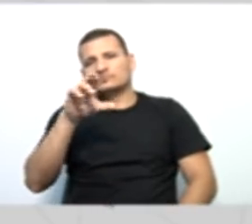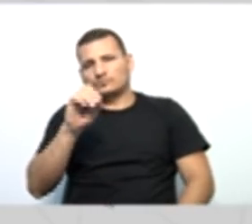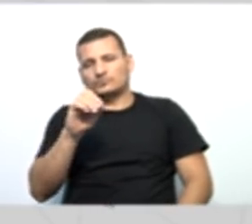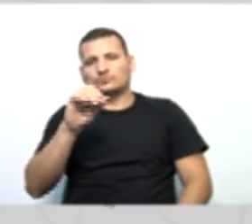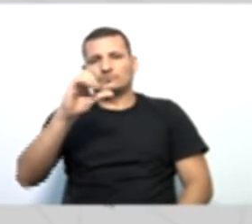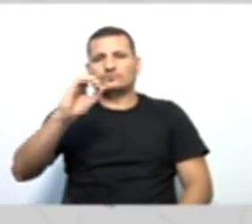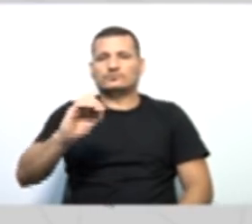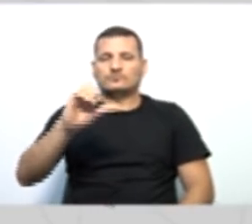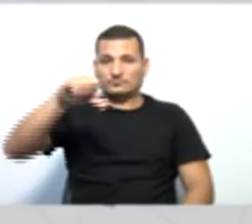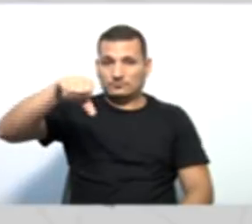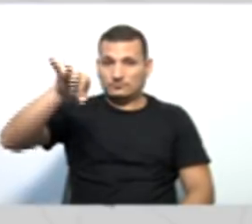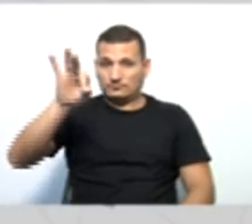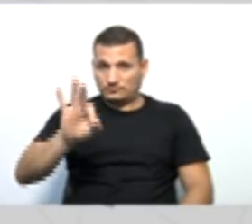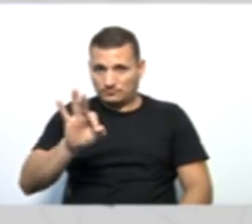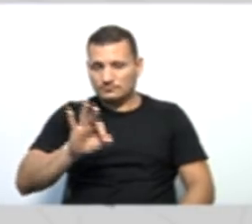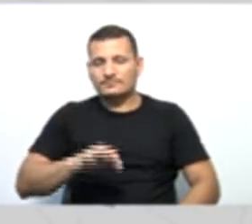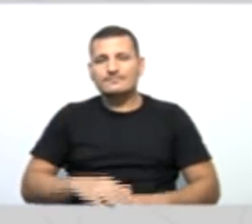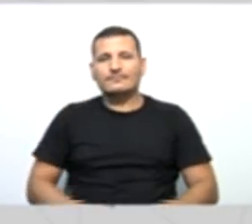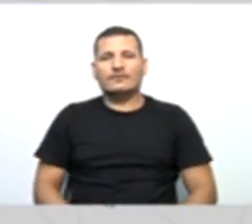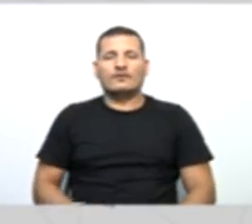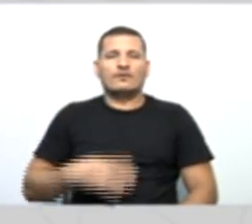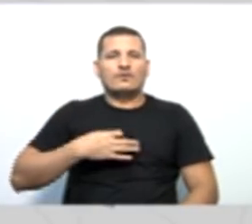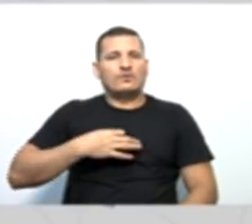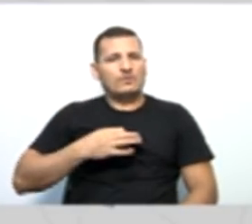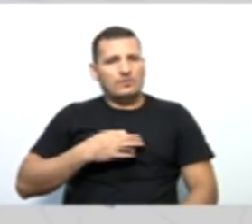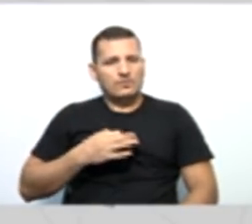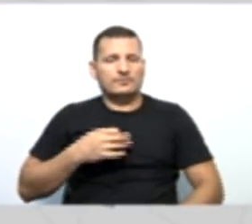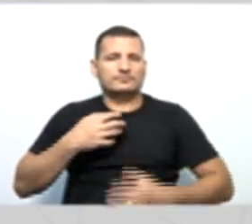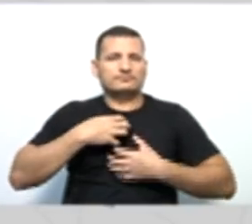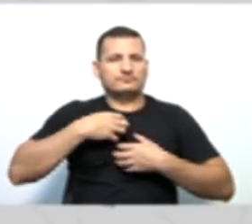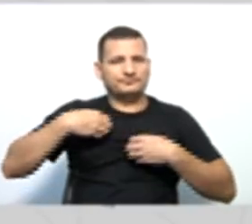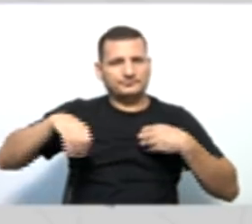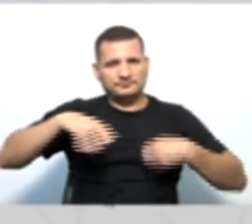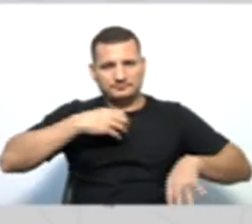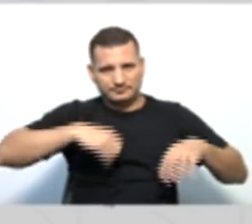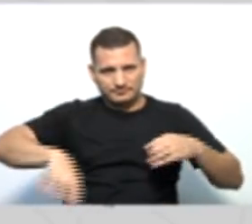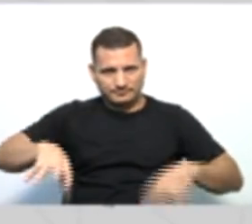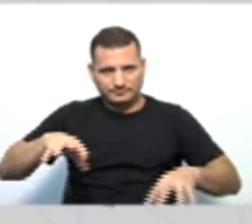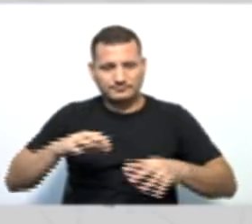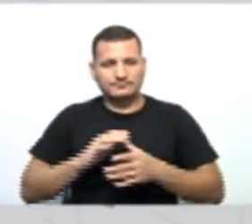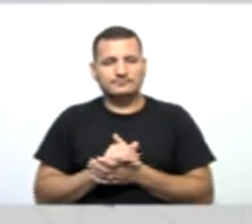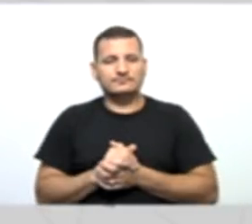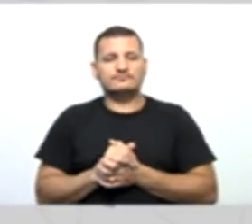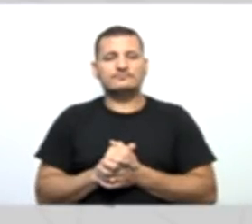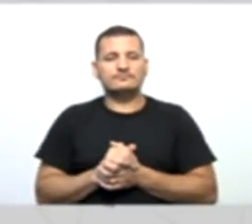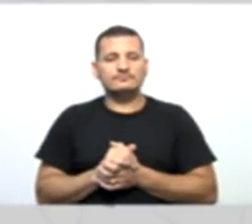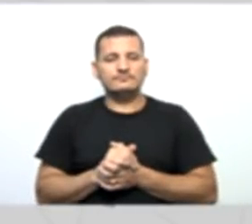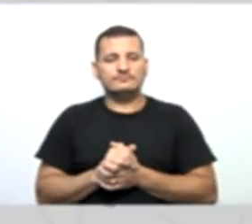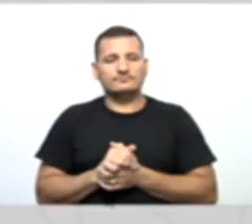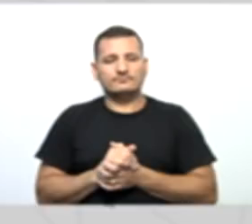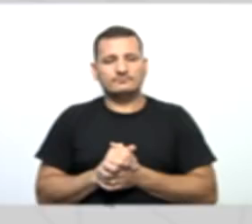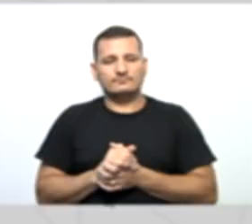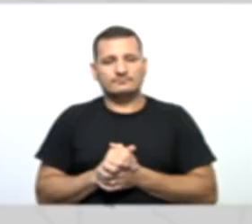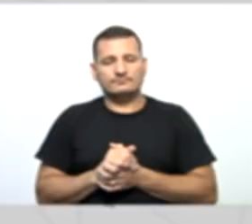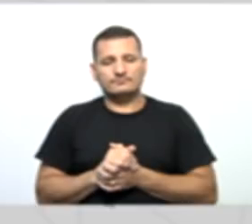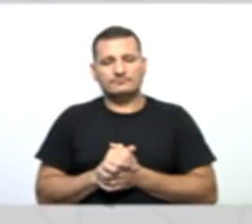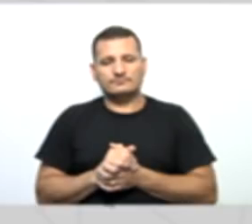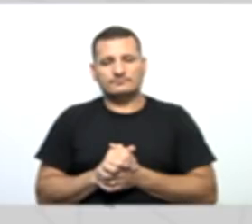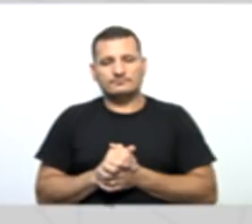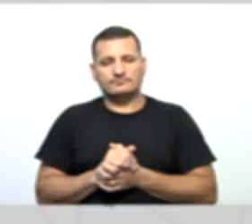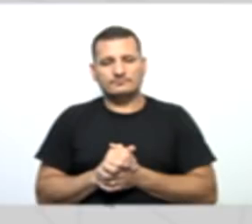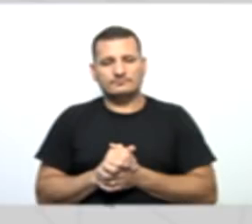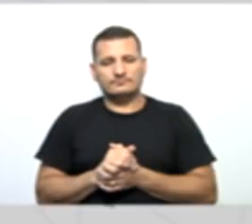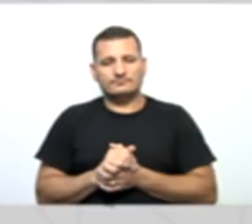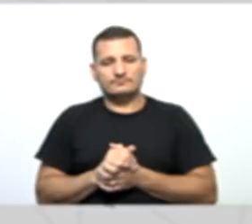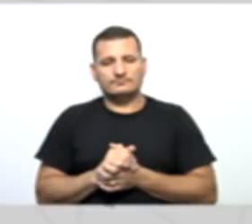9%. Remover roupas não aderidas e adornos, imediatamente